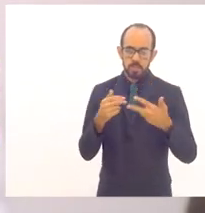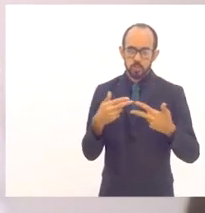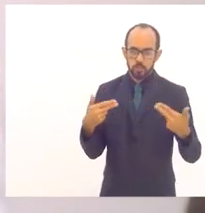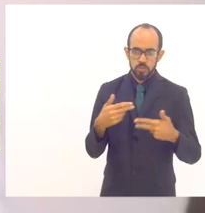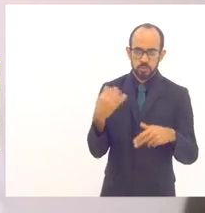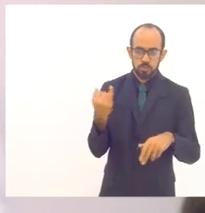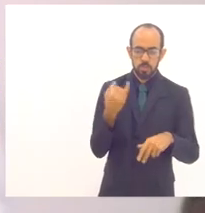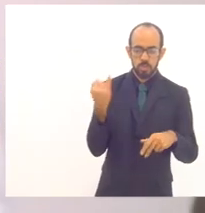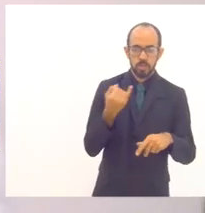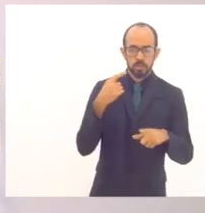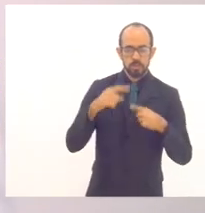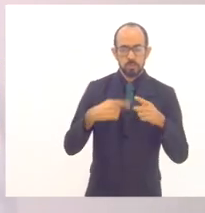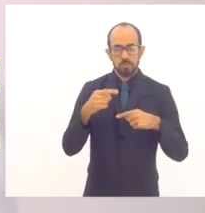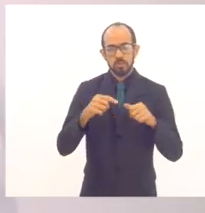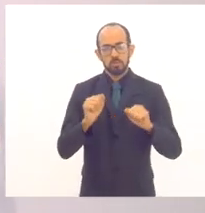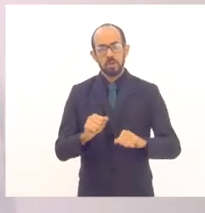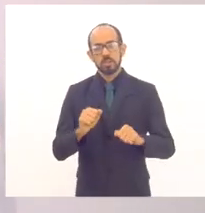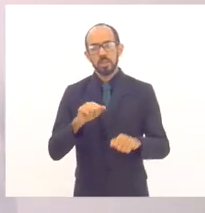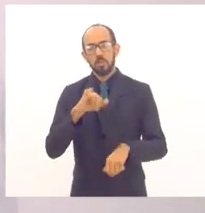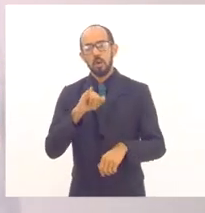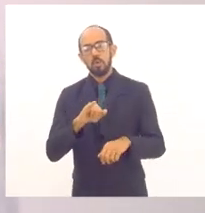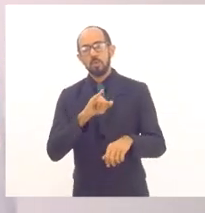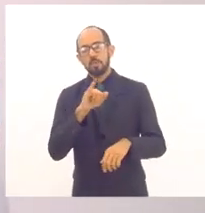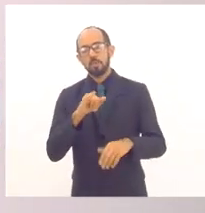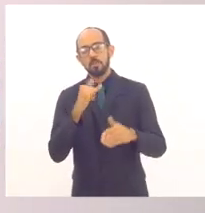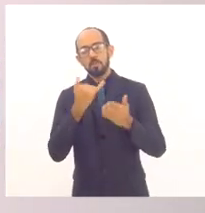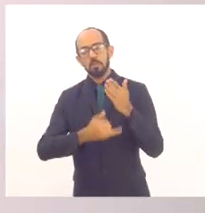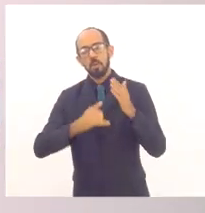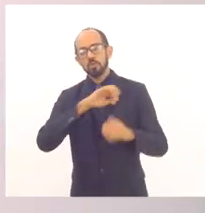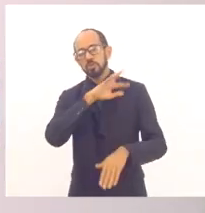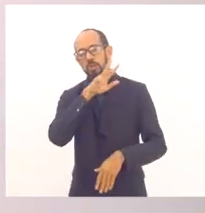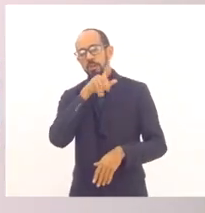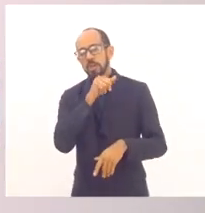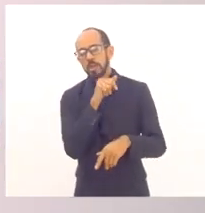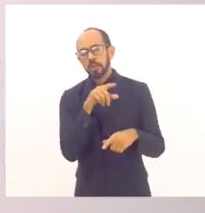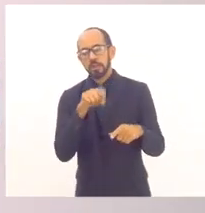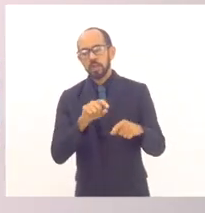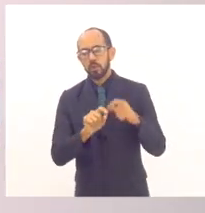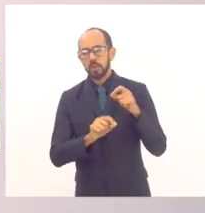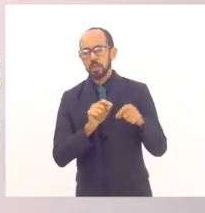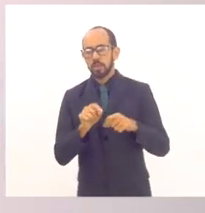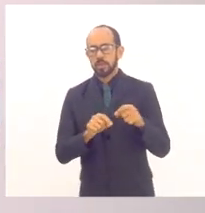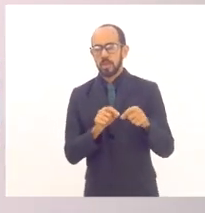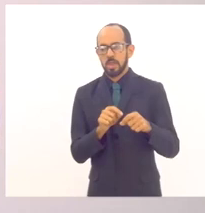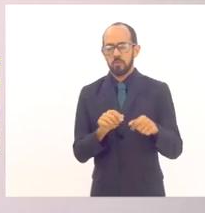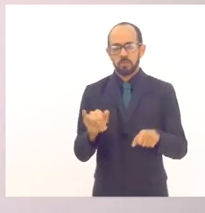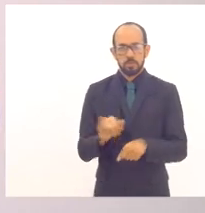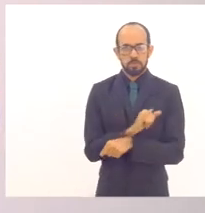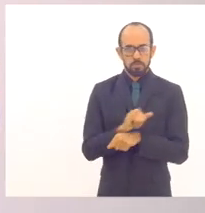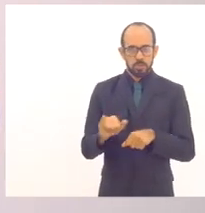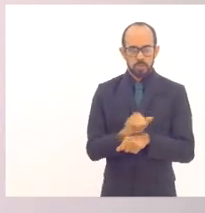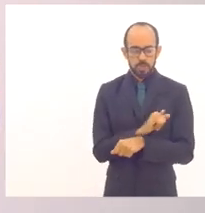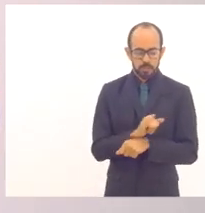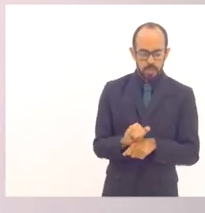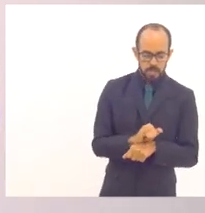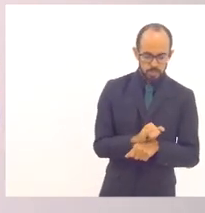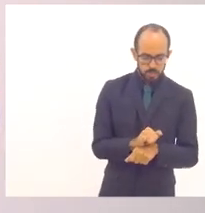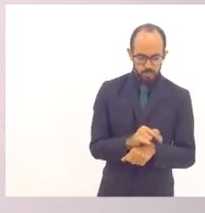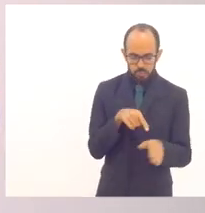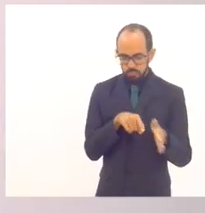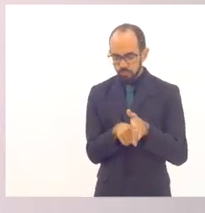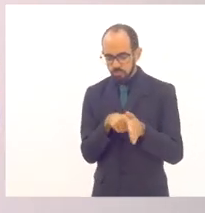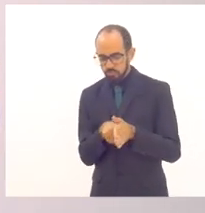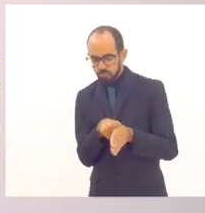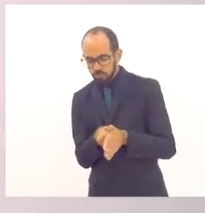resto pode ser como um imposto de renda, né? Através de um pente fino ou através de outros